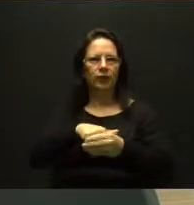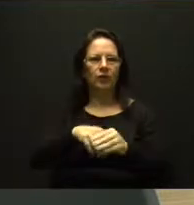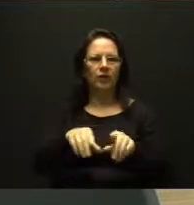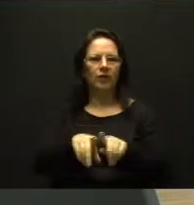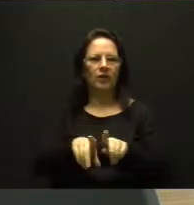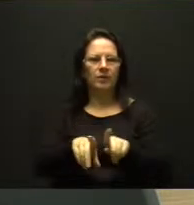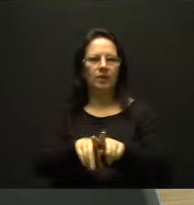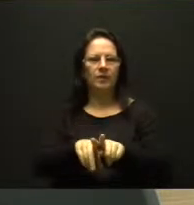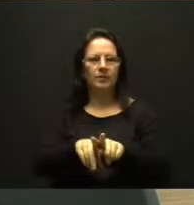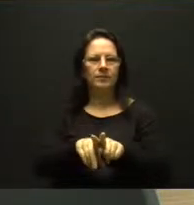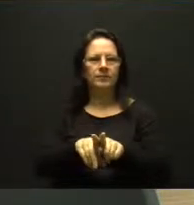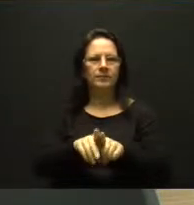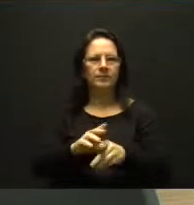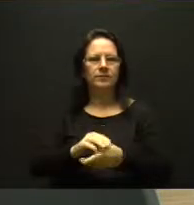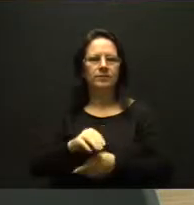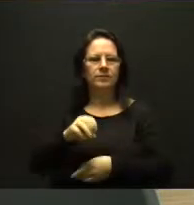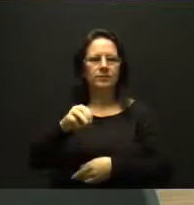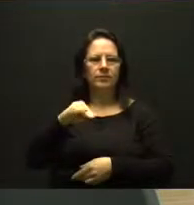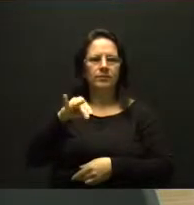dor marcinho